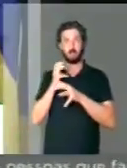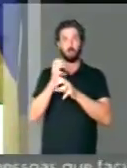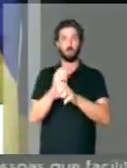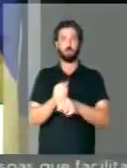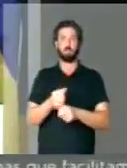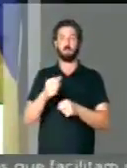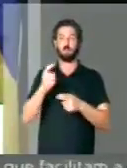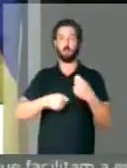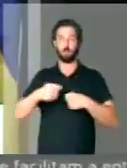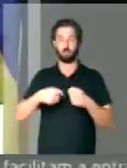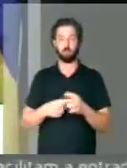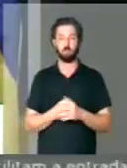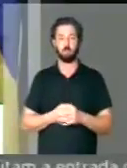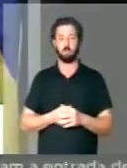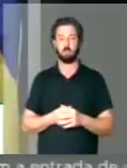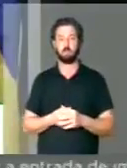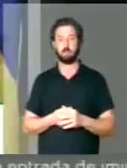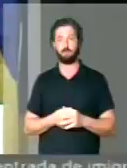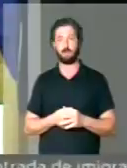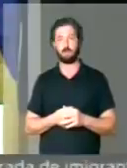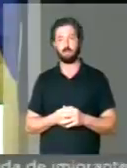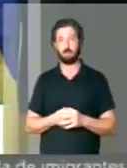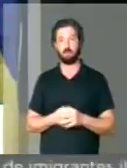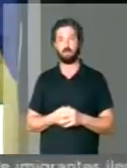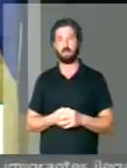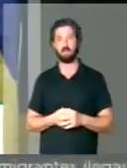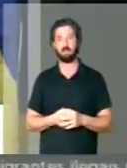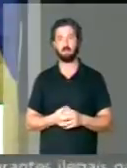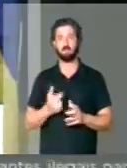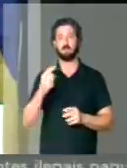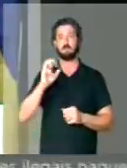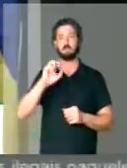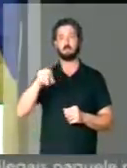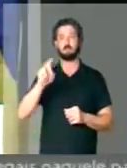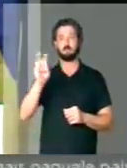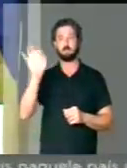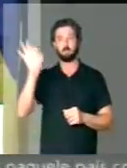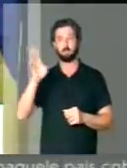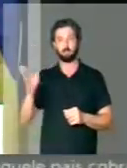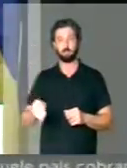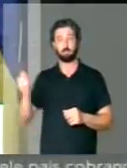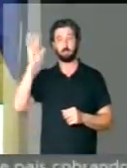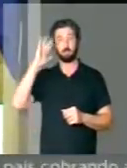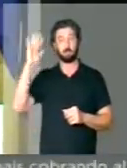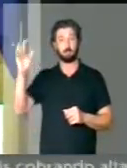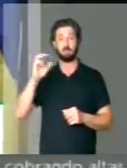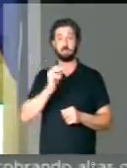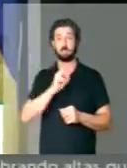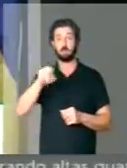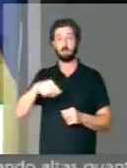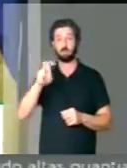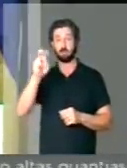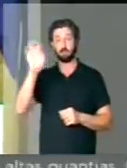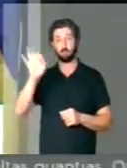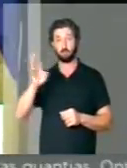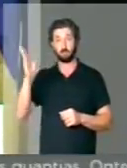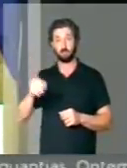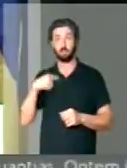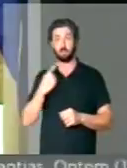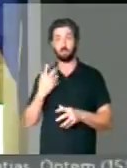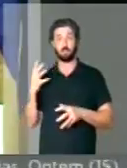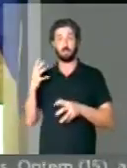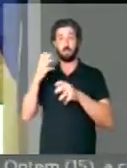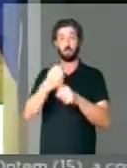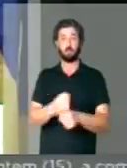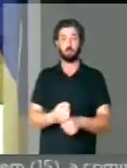da economia, estamos tendo um crescimento de 0,5%, previsões de 0,5%, estamos